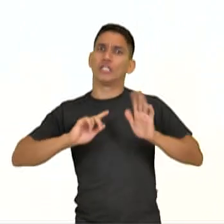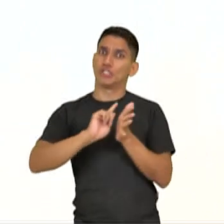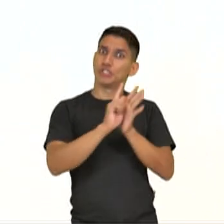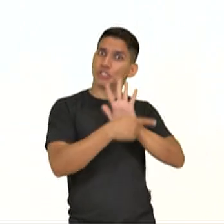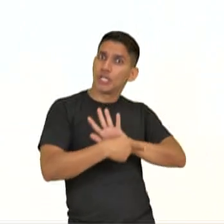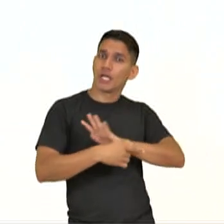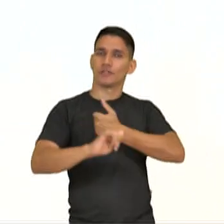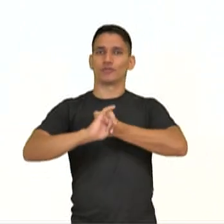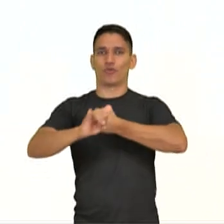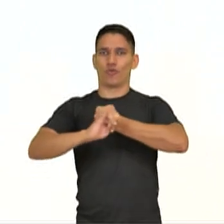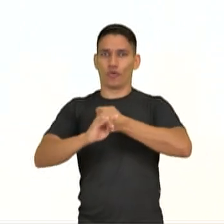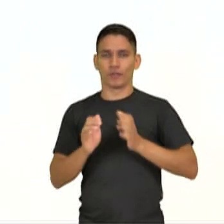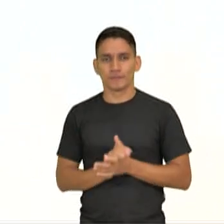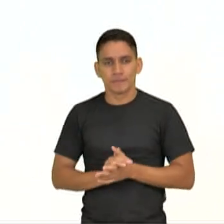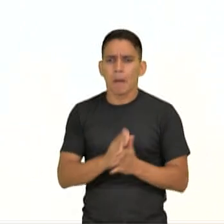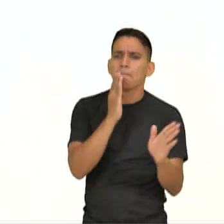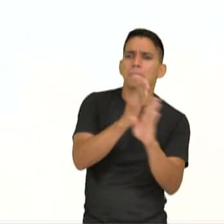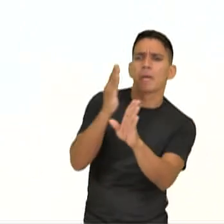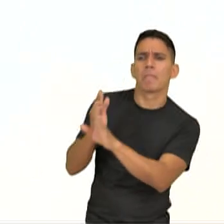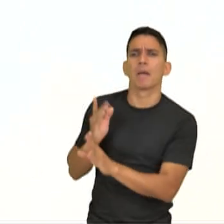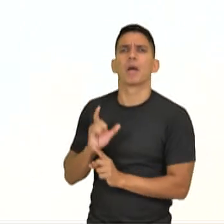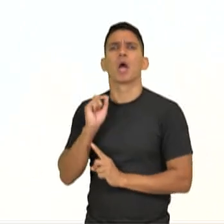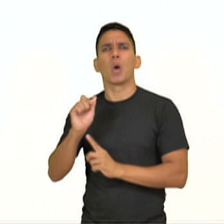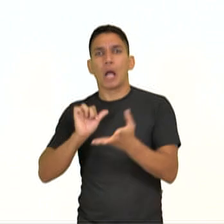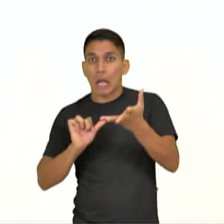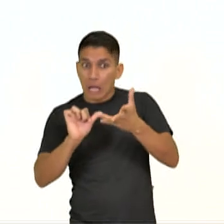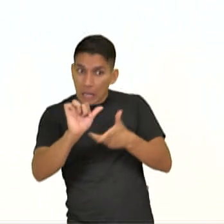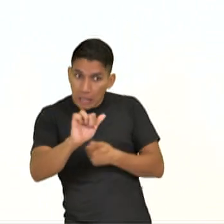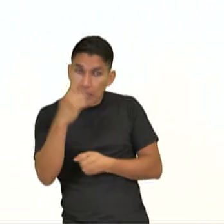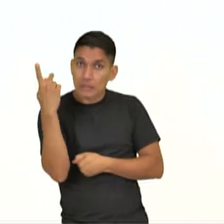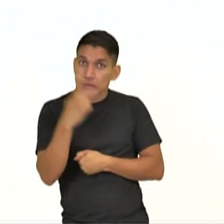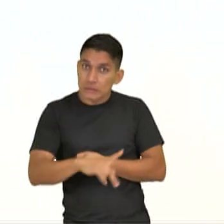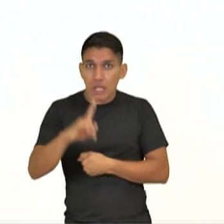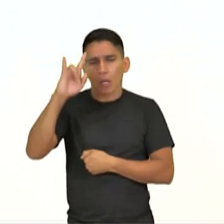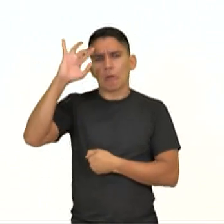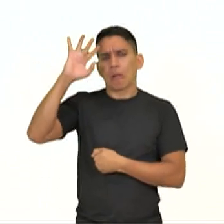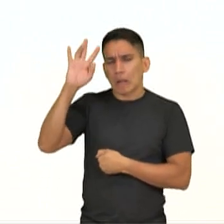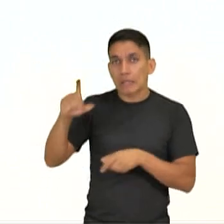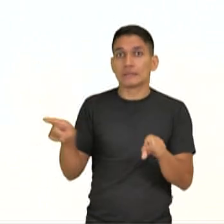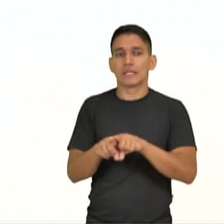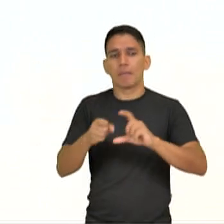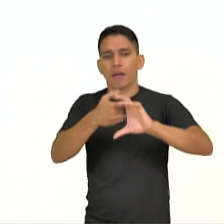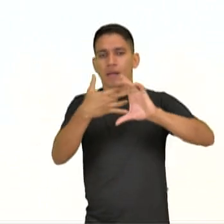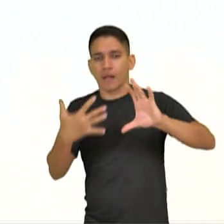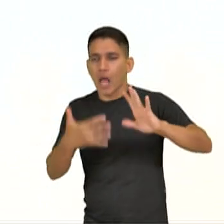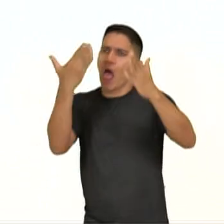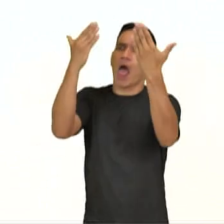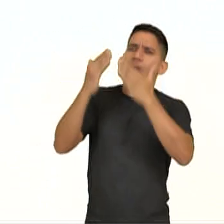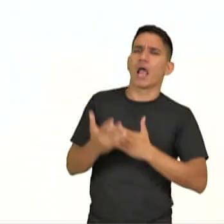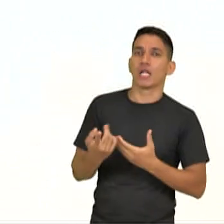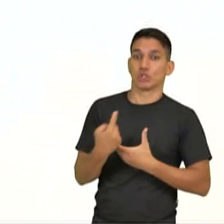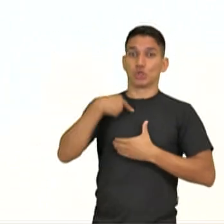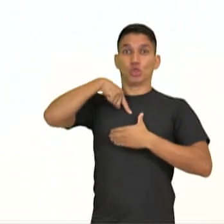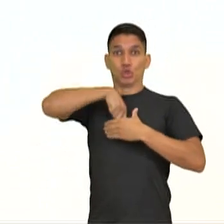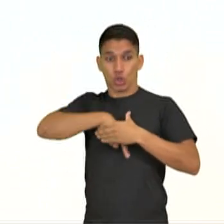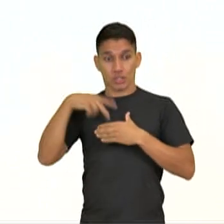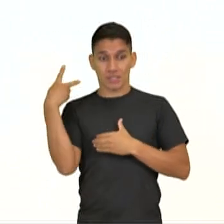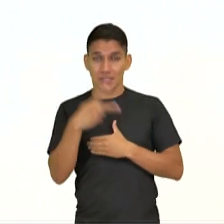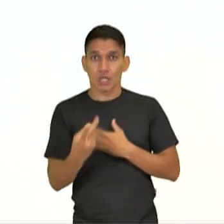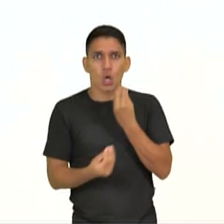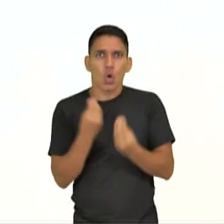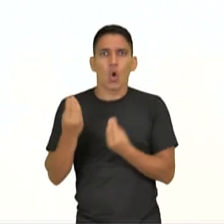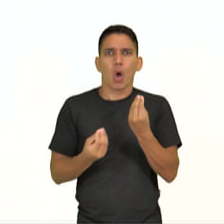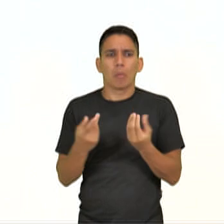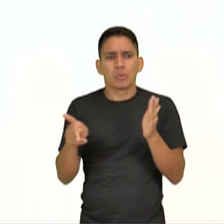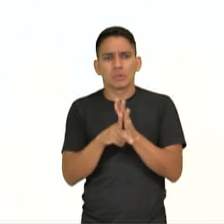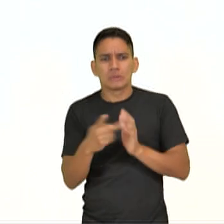crônica, identificar os elementos composicionais, as suas características e analisar a subjetividade e as figuras de